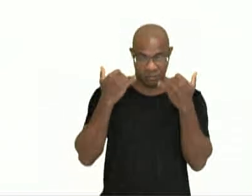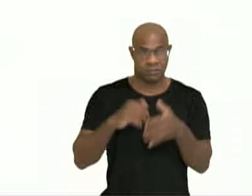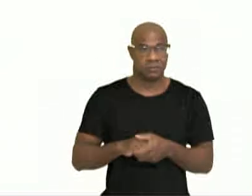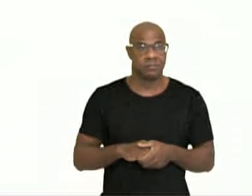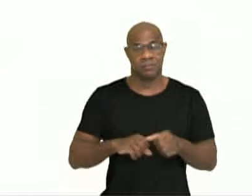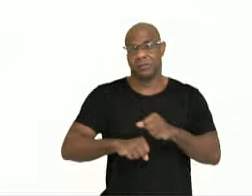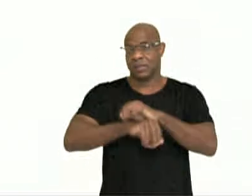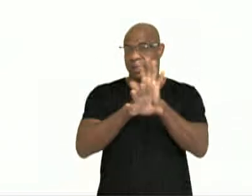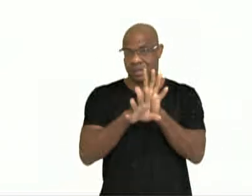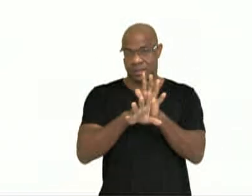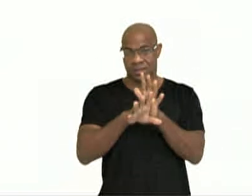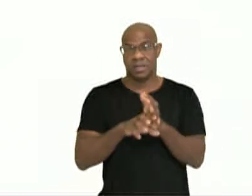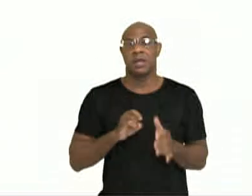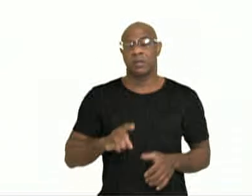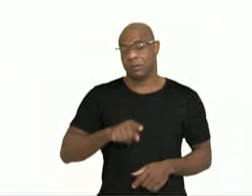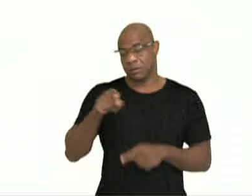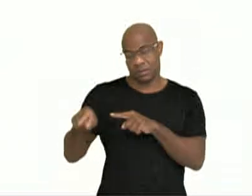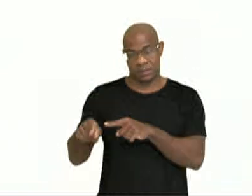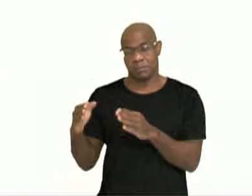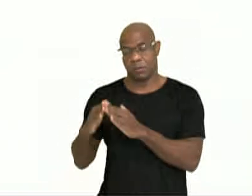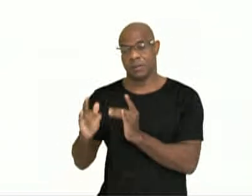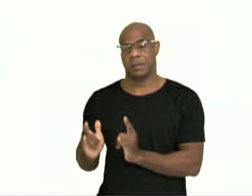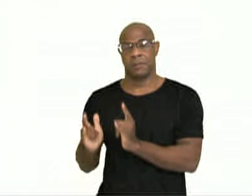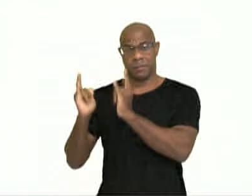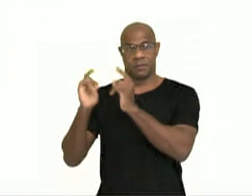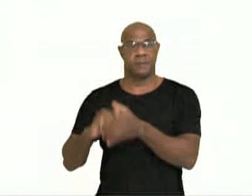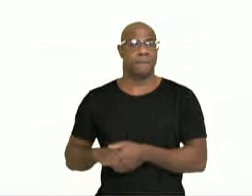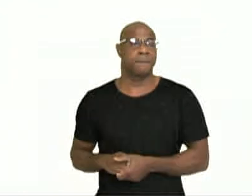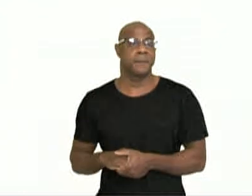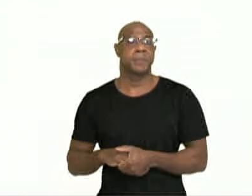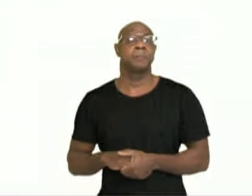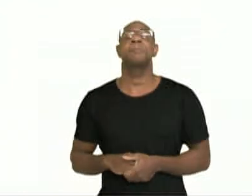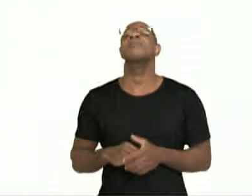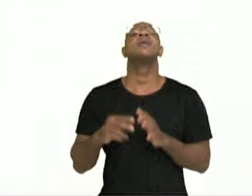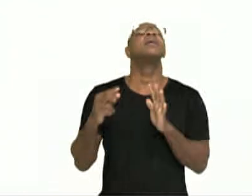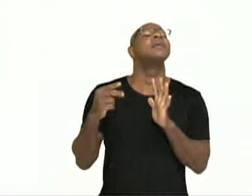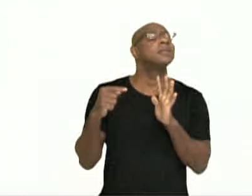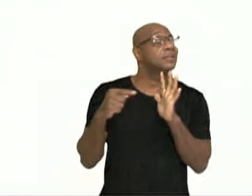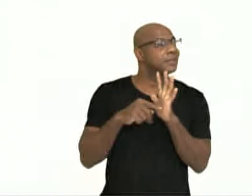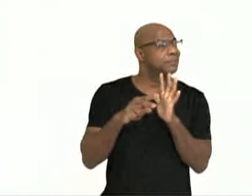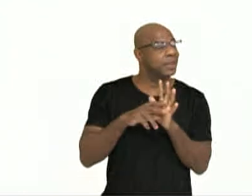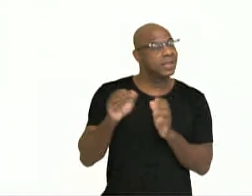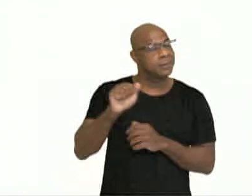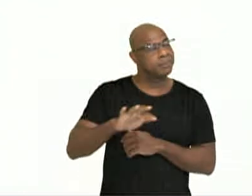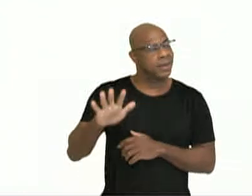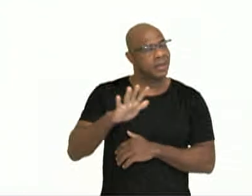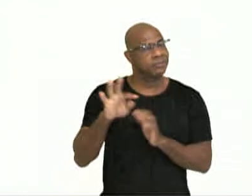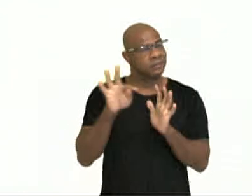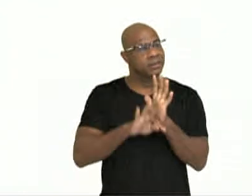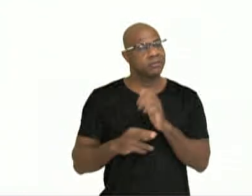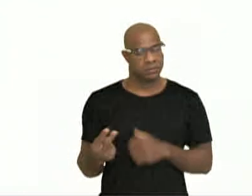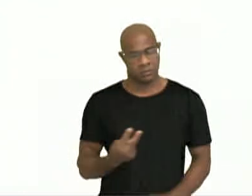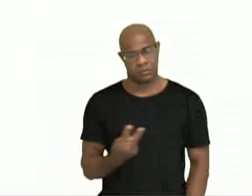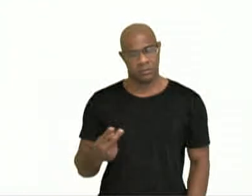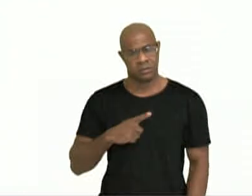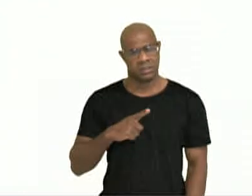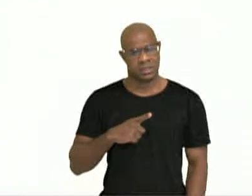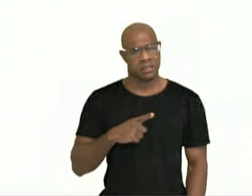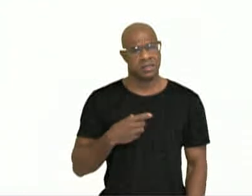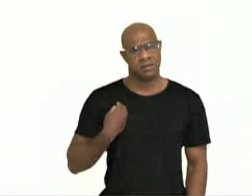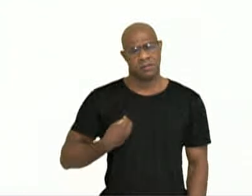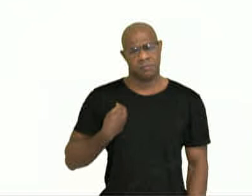só o Jaime que mora em apartamento. E pelo texto, pela imagem, os dois têm o mesmo